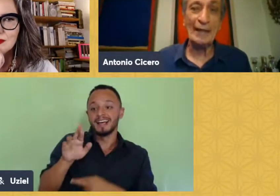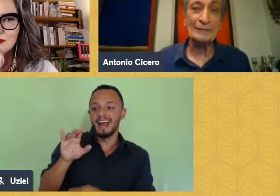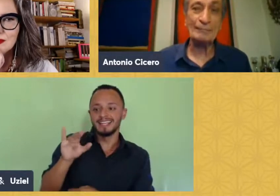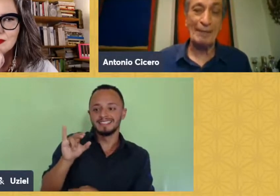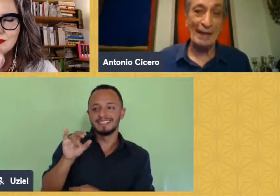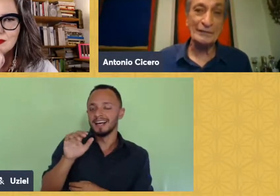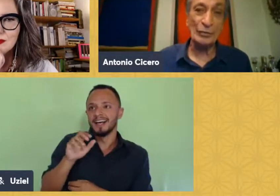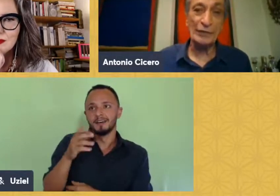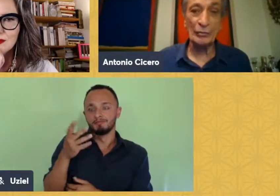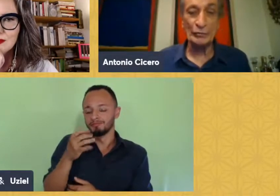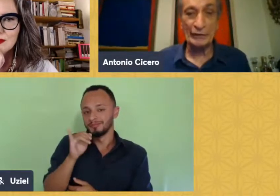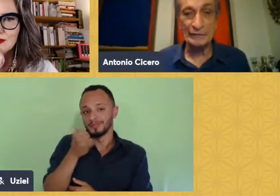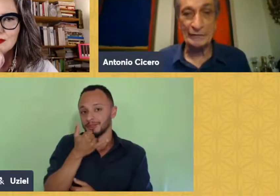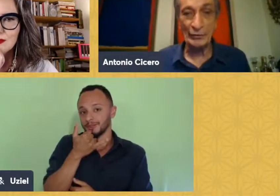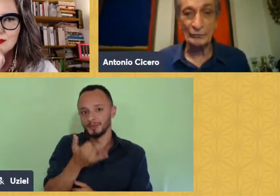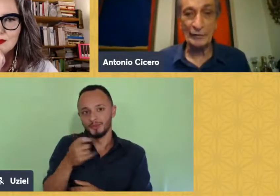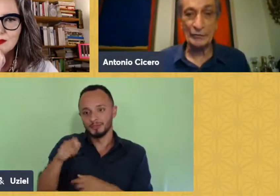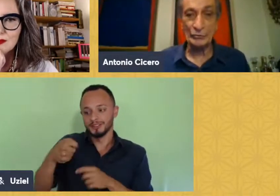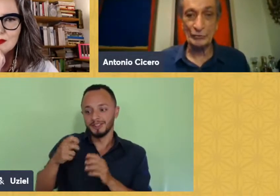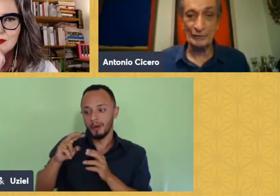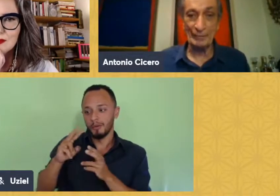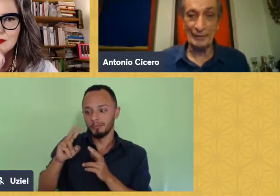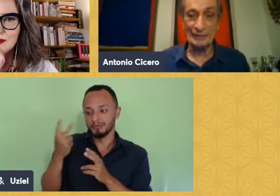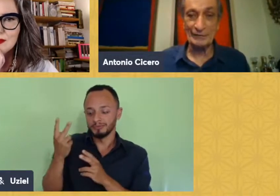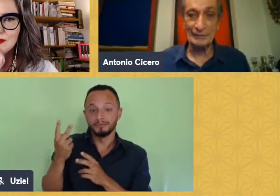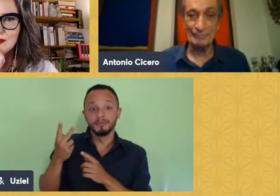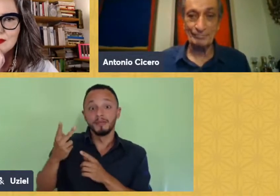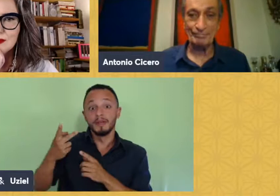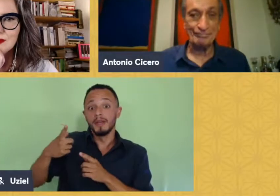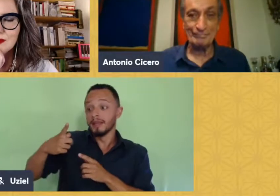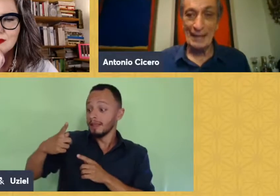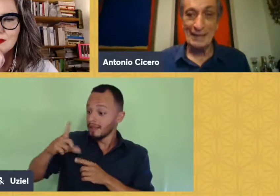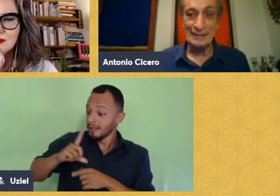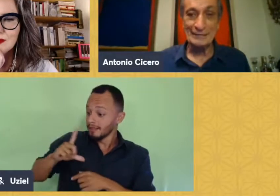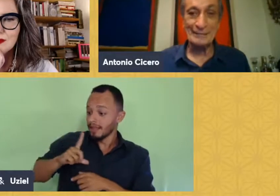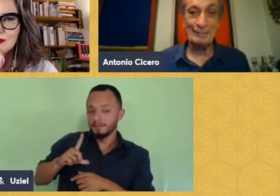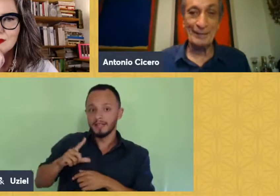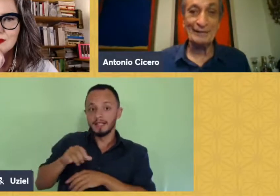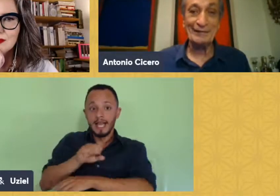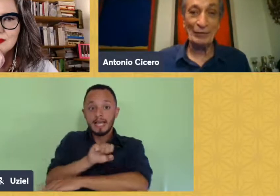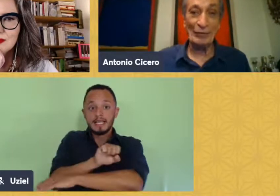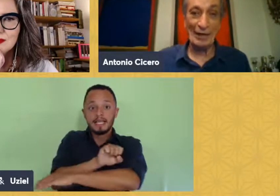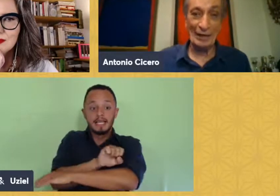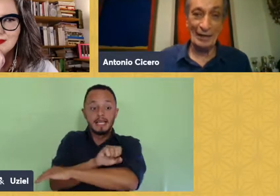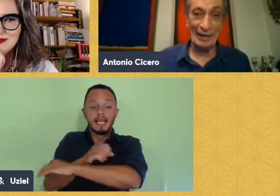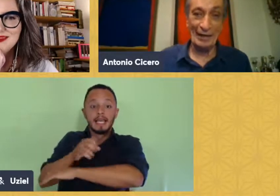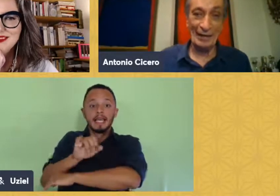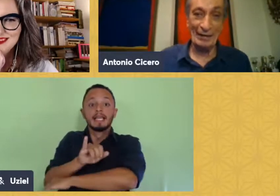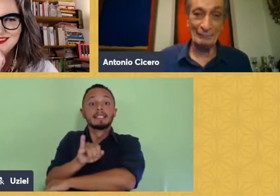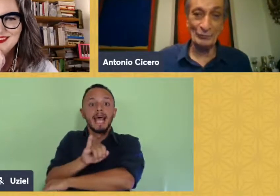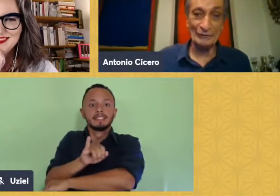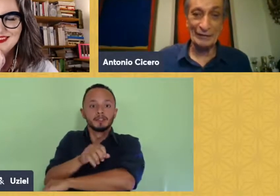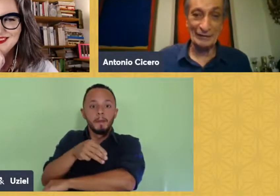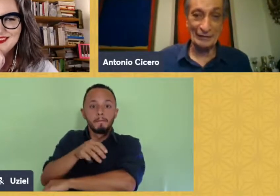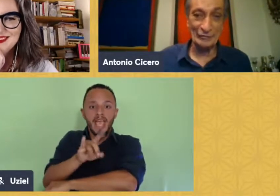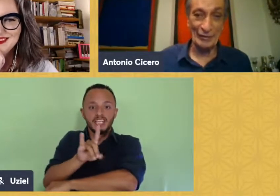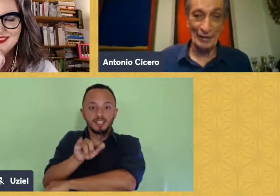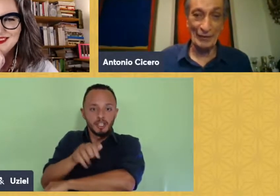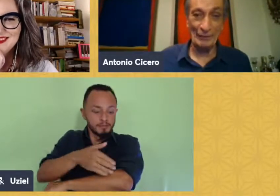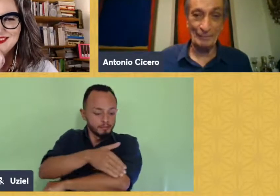na Idade Média, o que aconteceu foi que justamente se perdeu a